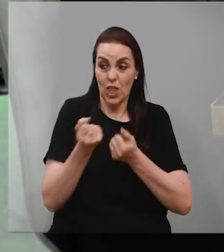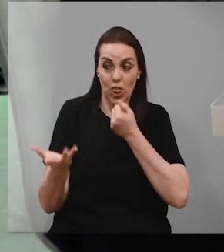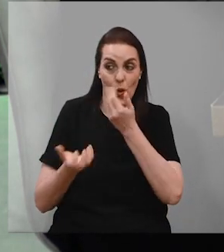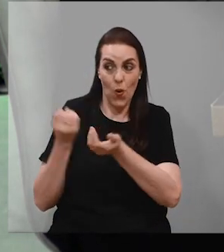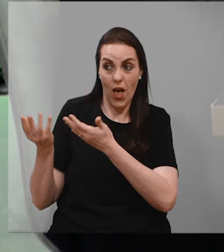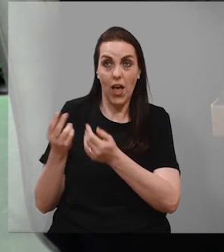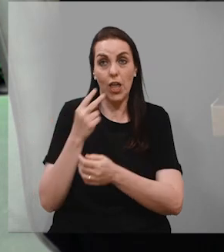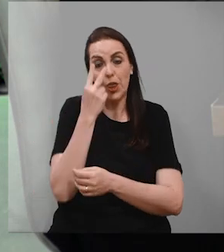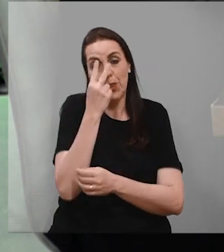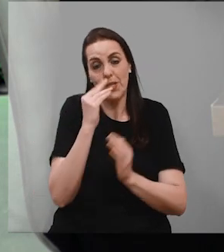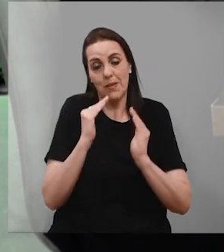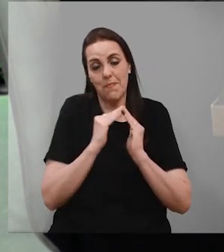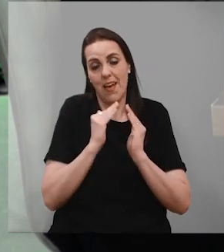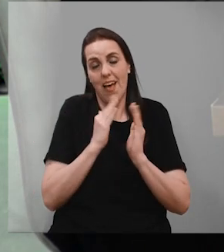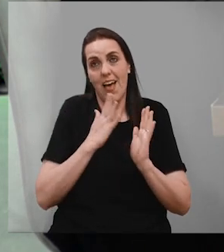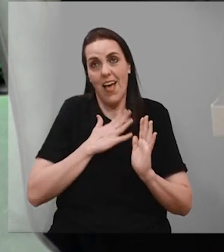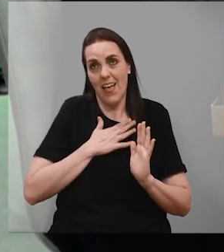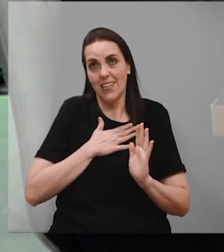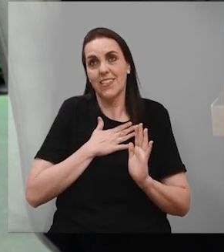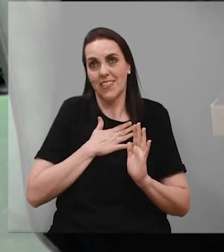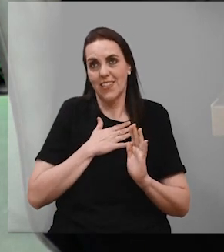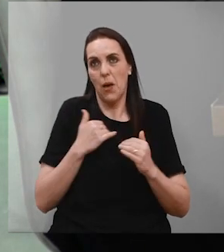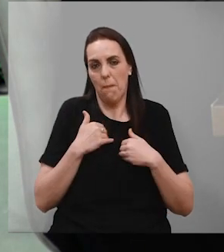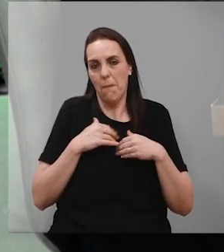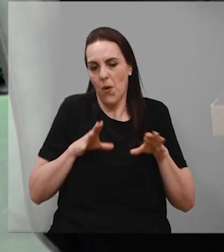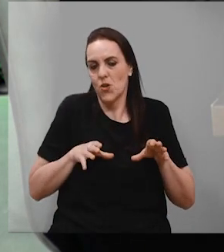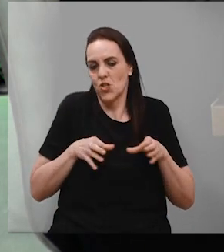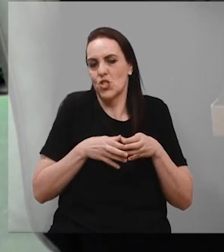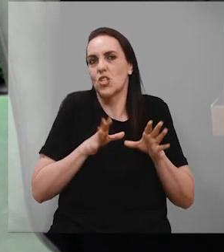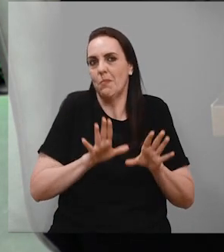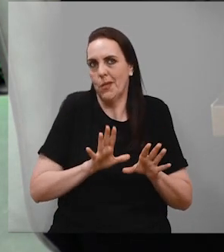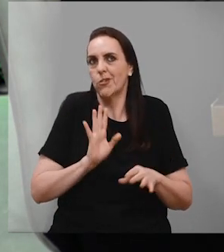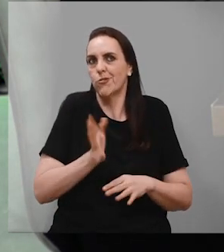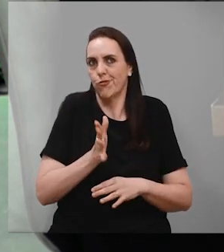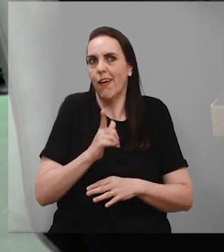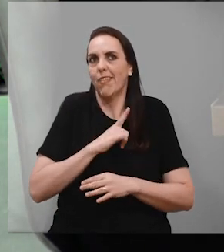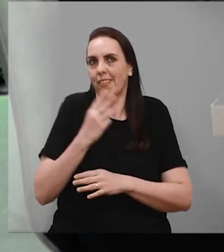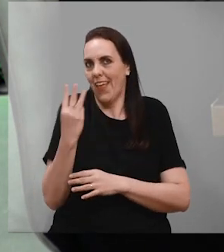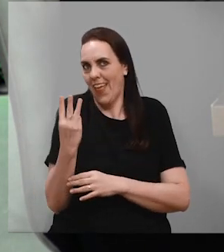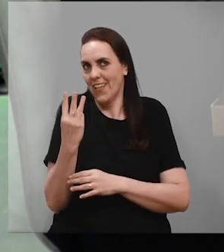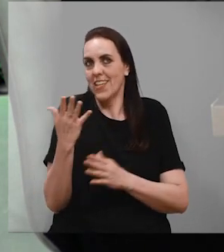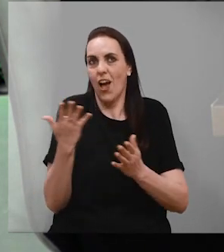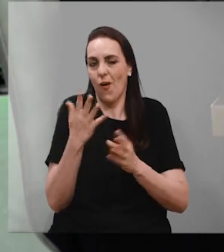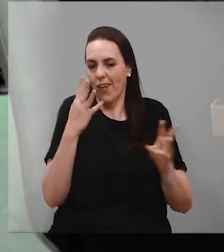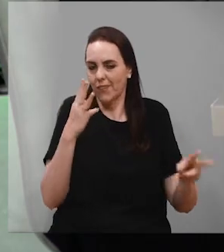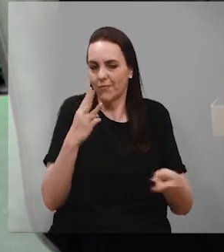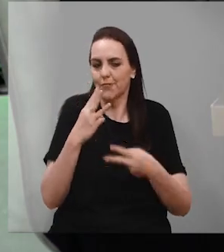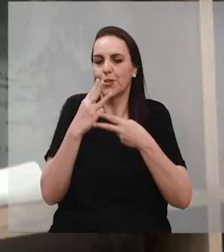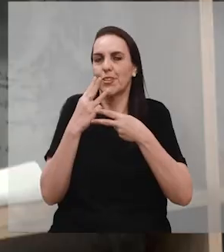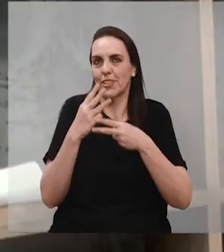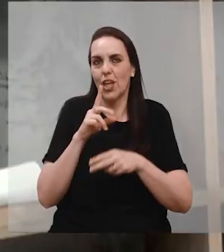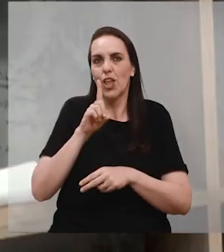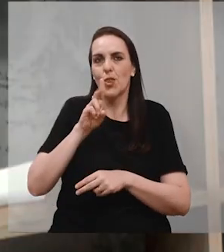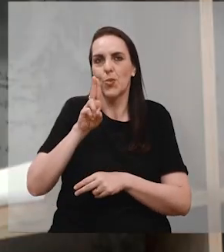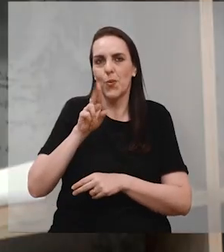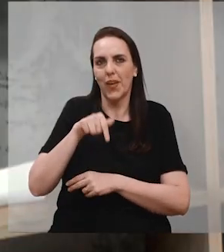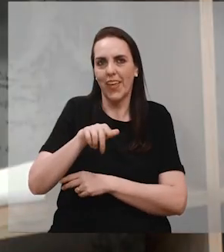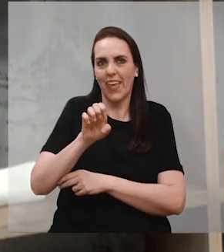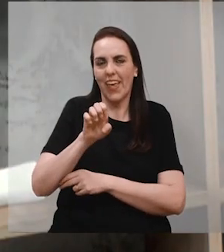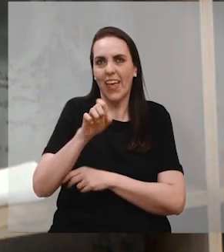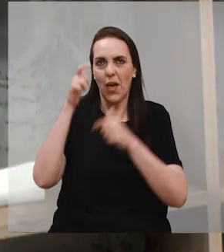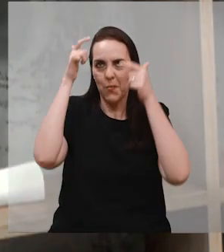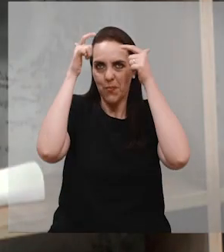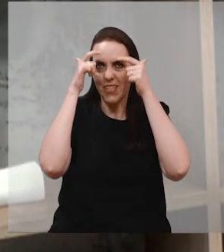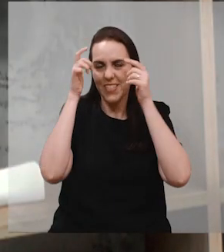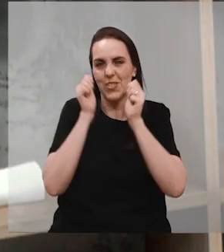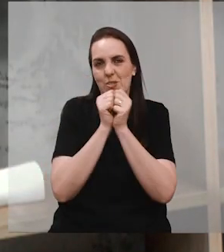consegui doar. E 2 ficaram na minha casa, completando o meu time, né? Que eu já tinha 3. E agora tenho mais 2. O Duque e